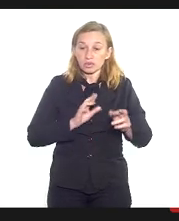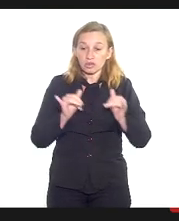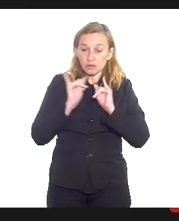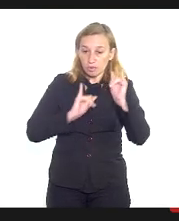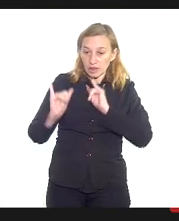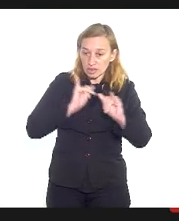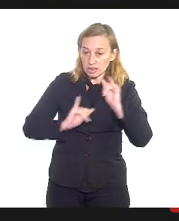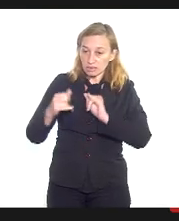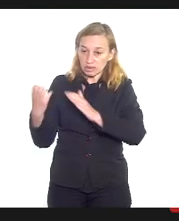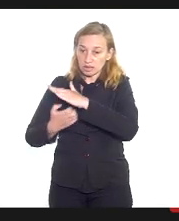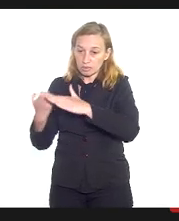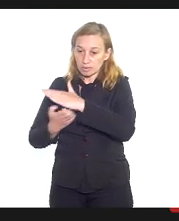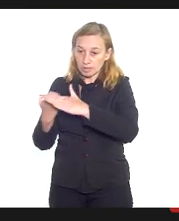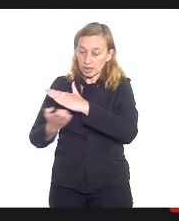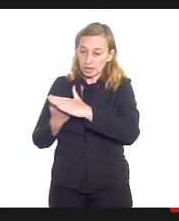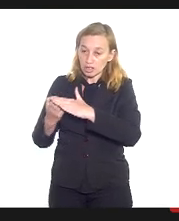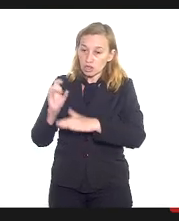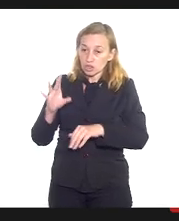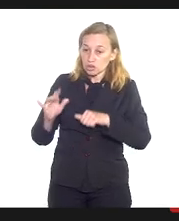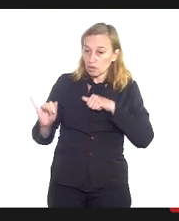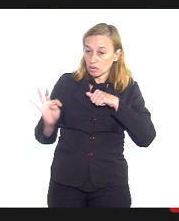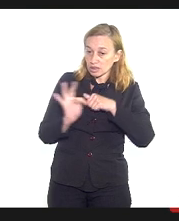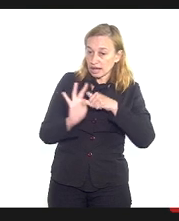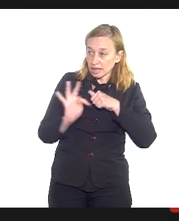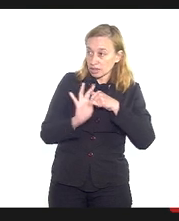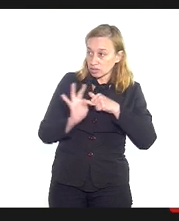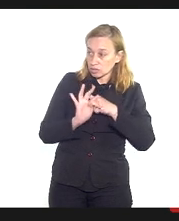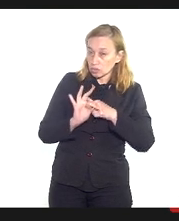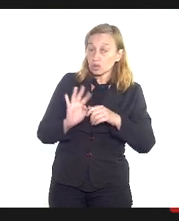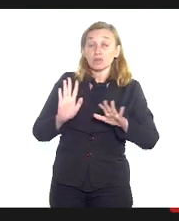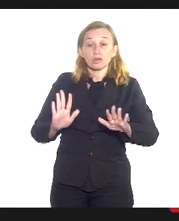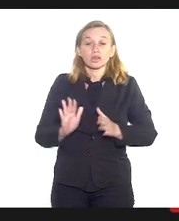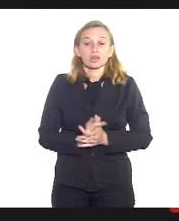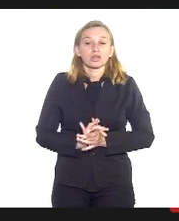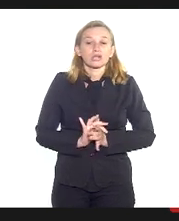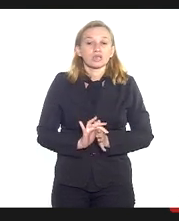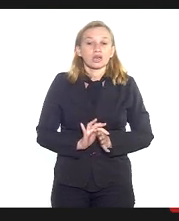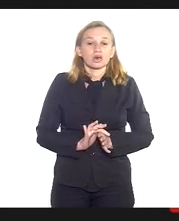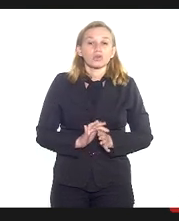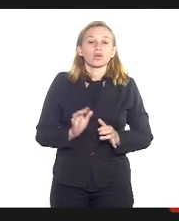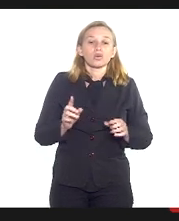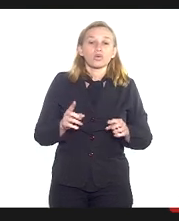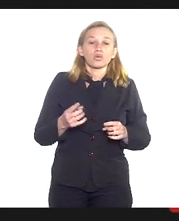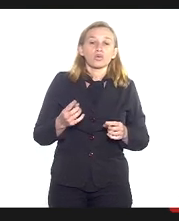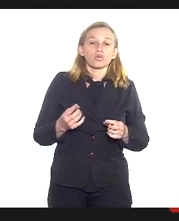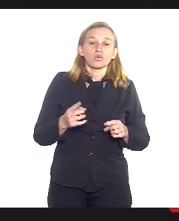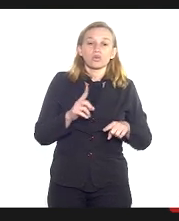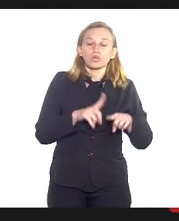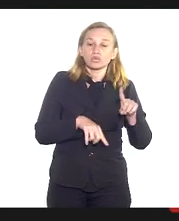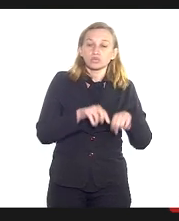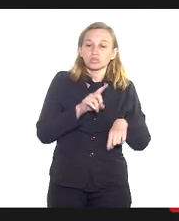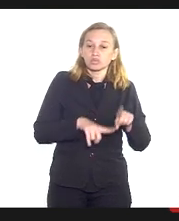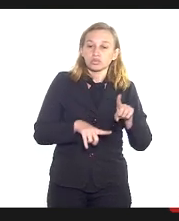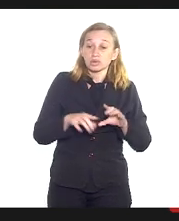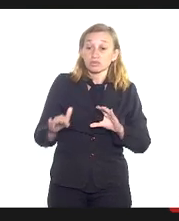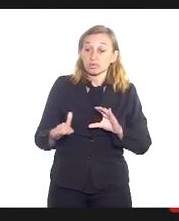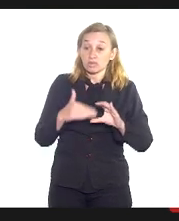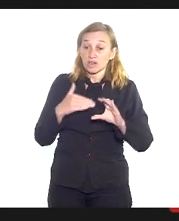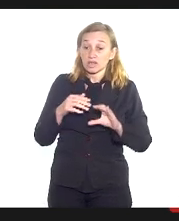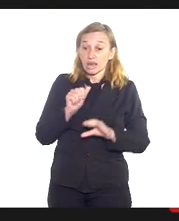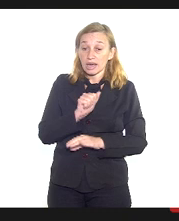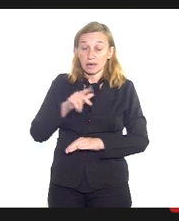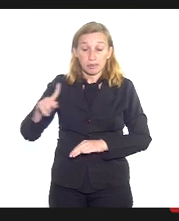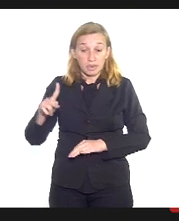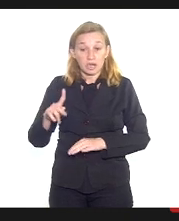a gente continua com a mesma opinião técnica. E haver uma previsibilidade de um instrumento a ser enviado para a ANP e também se a